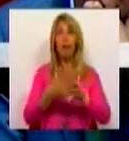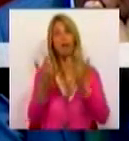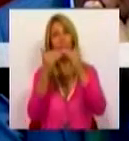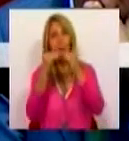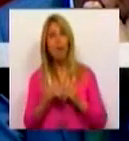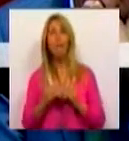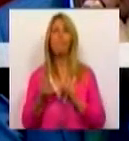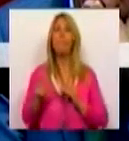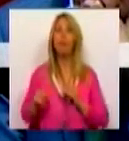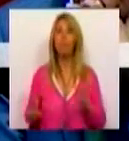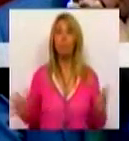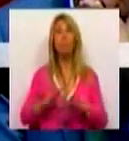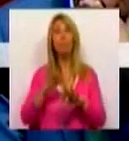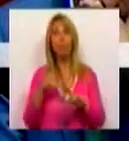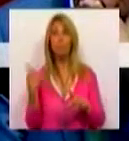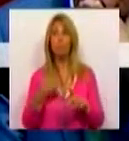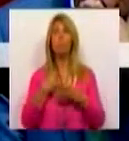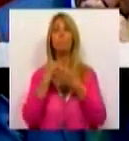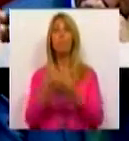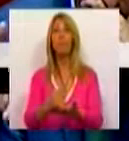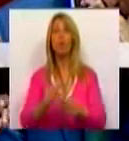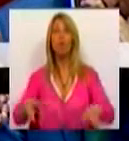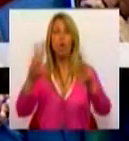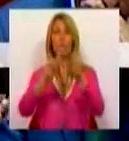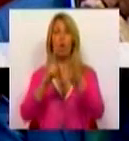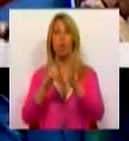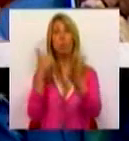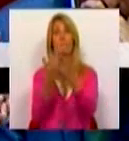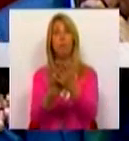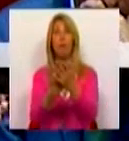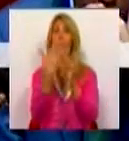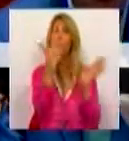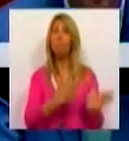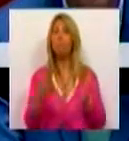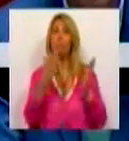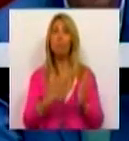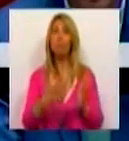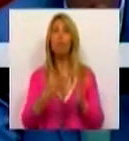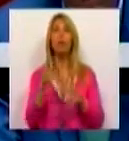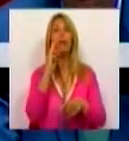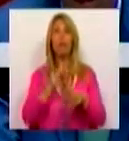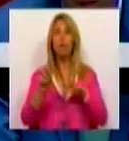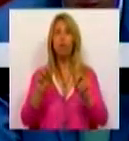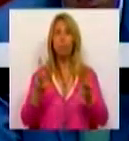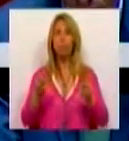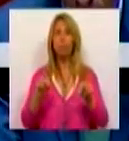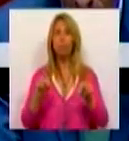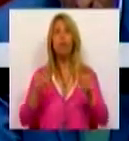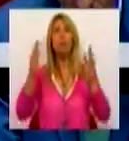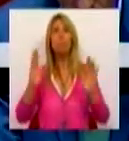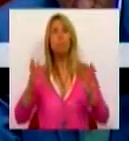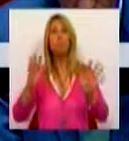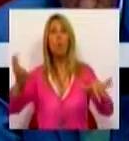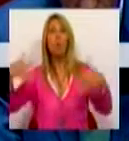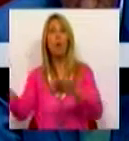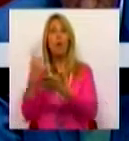novas tecnologias que produzem energia limpa e segura, sem qualquer tipo de subsidiação. A